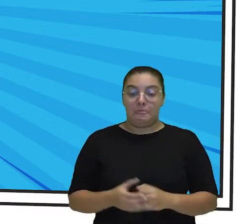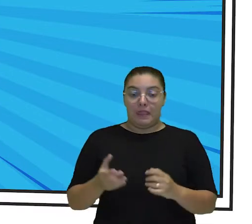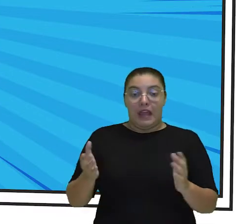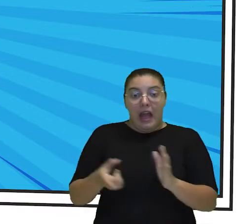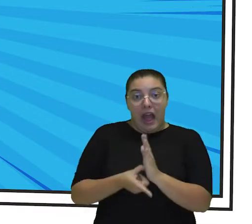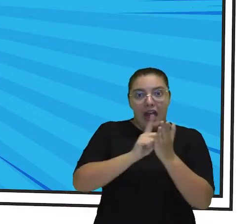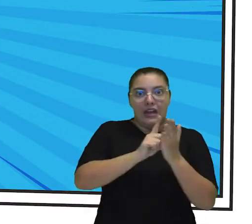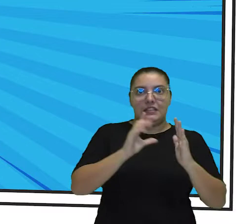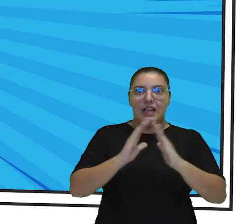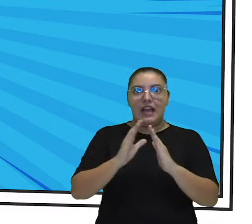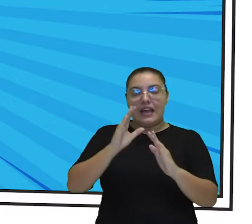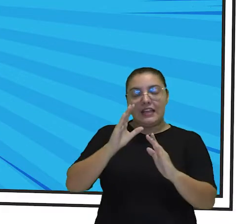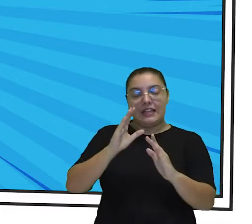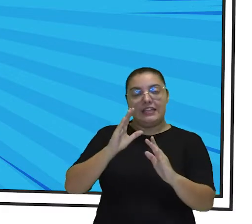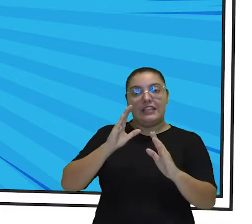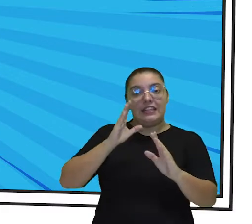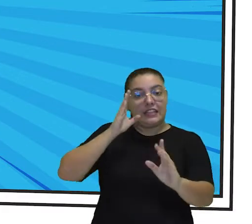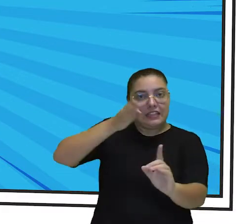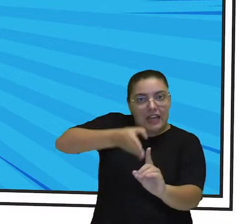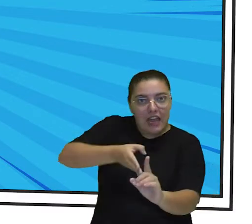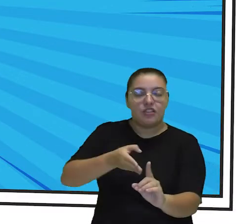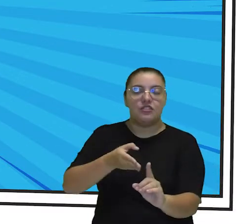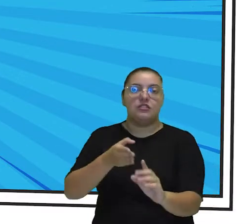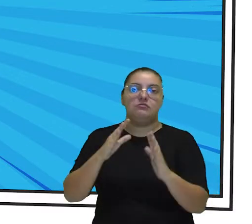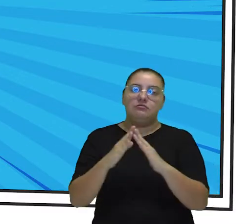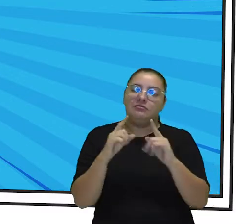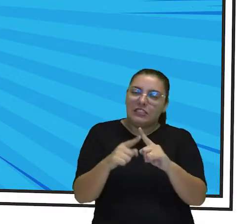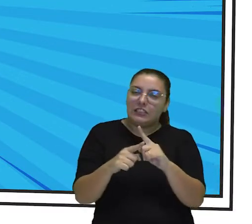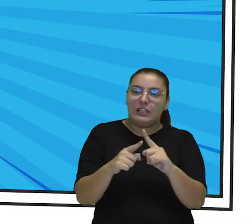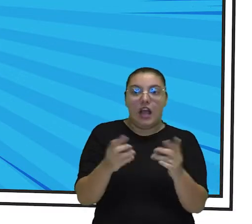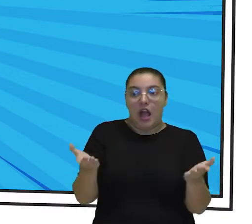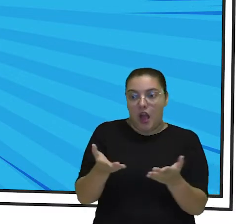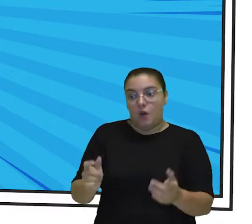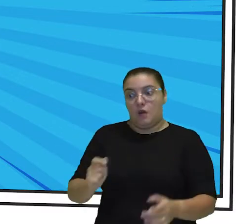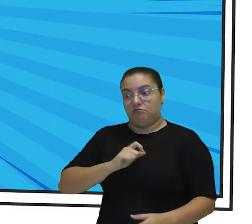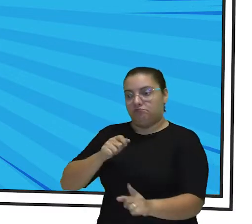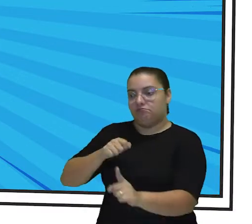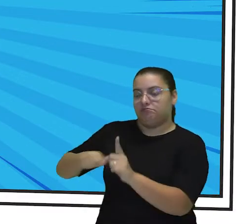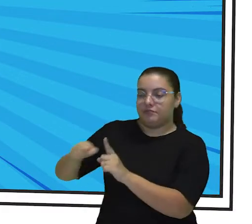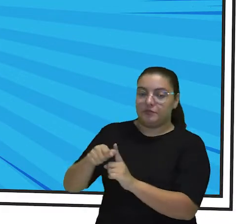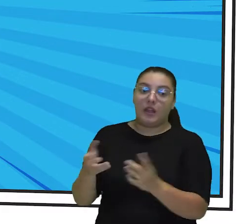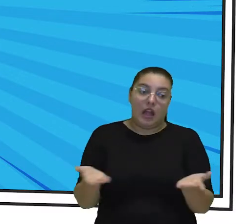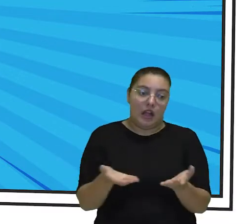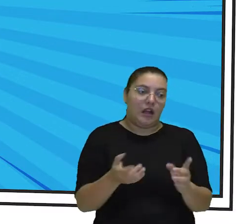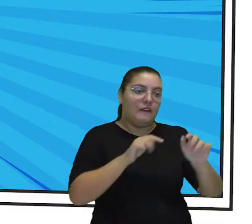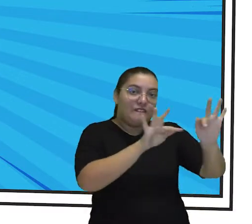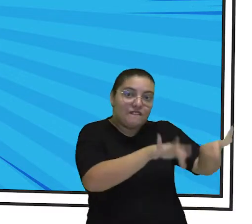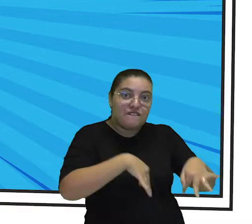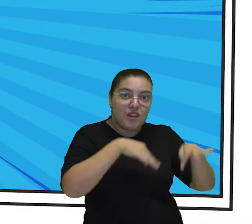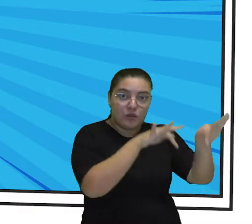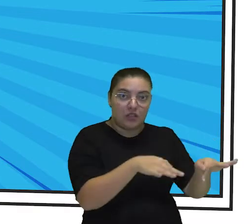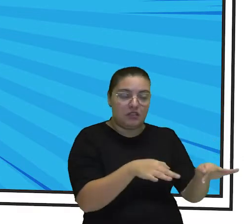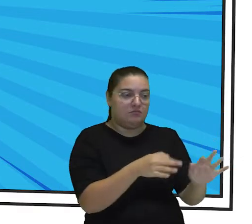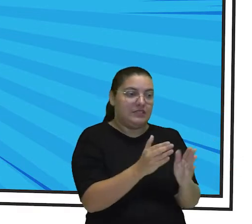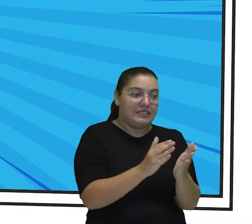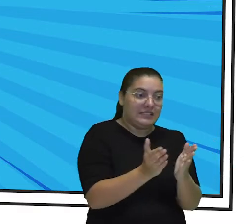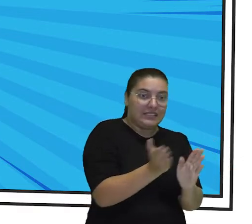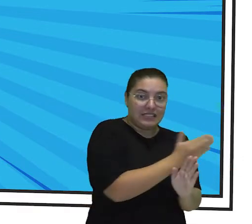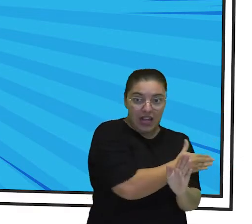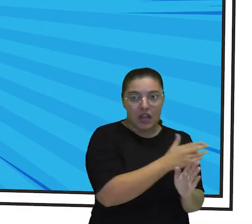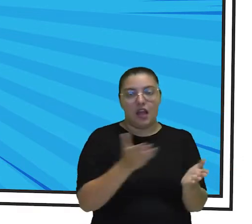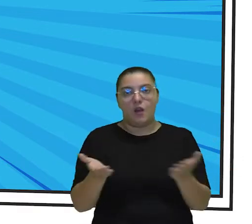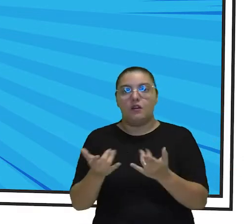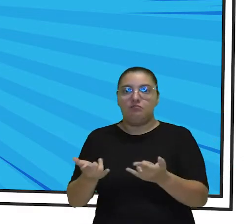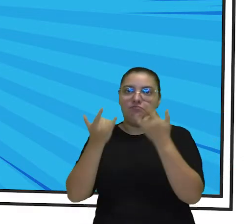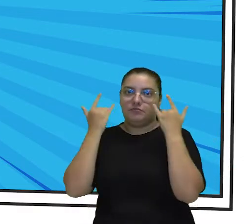teocentrismo, entrou o antropocentrismo. Sai o feudalismo, entra o capitalismo. Você está